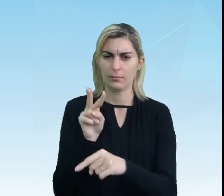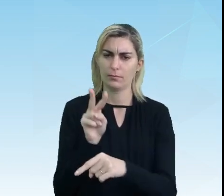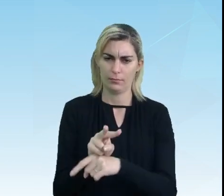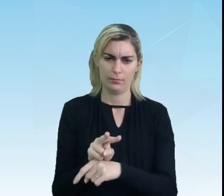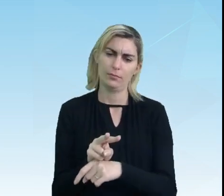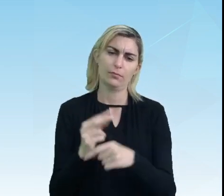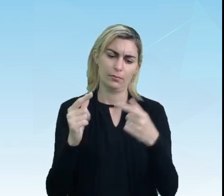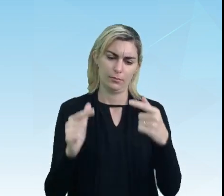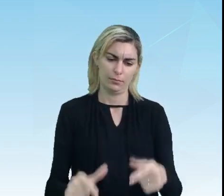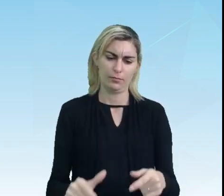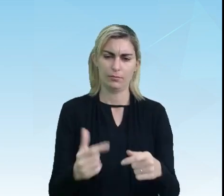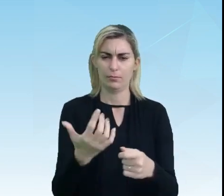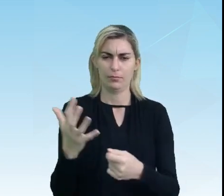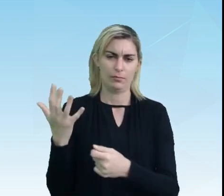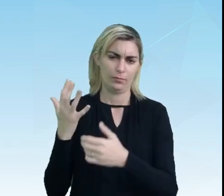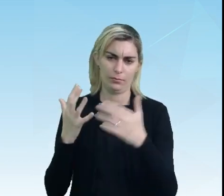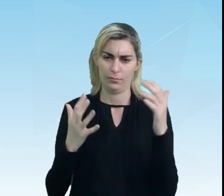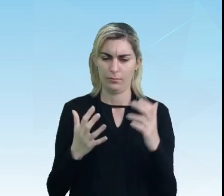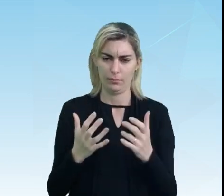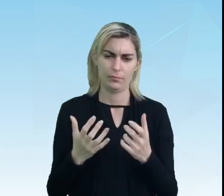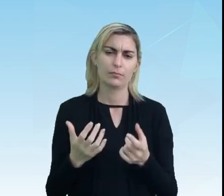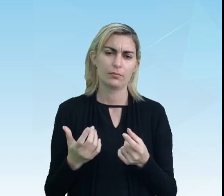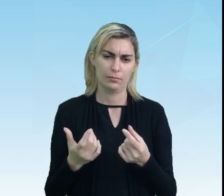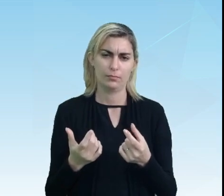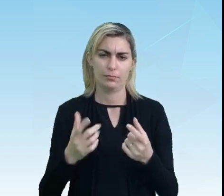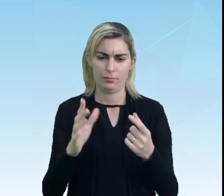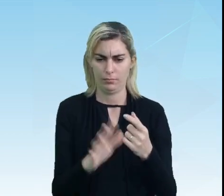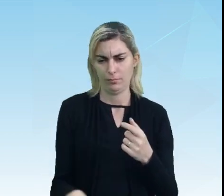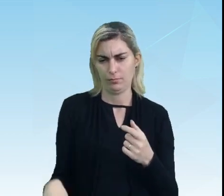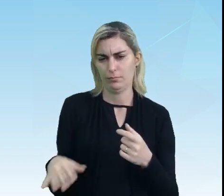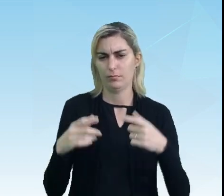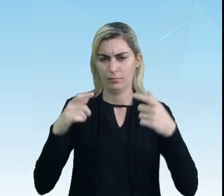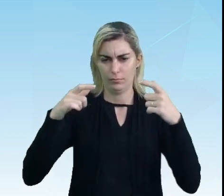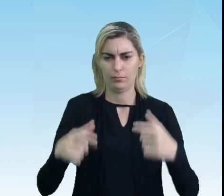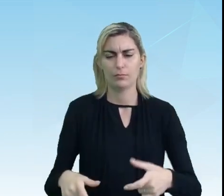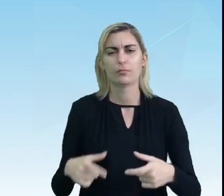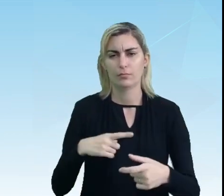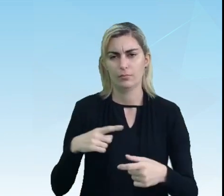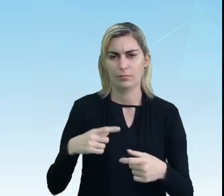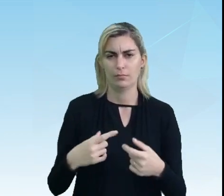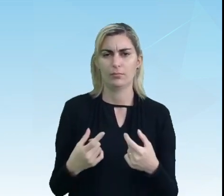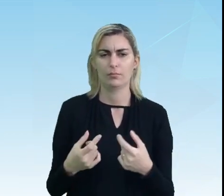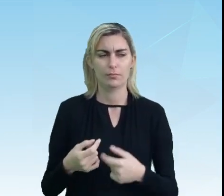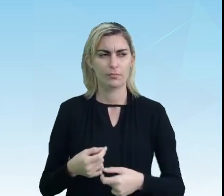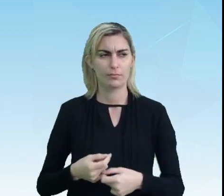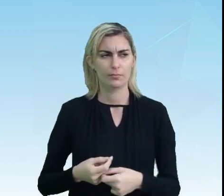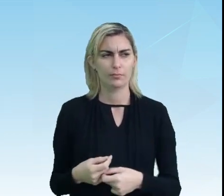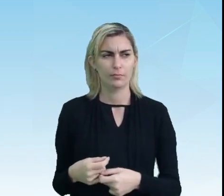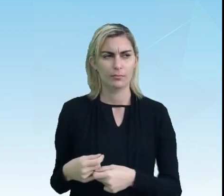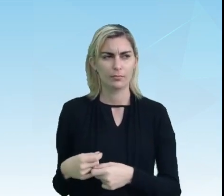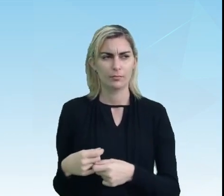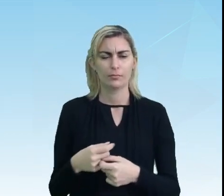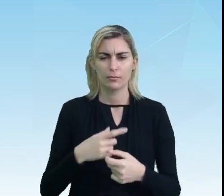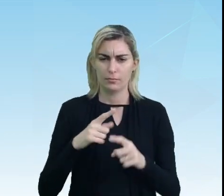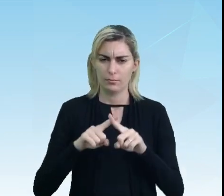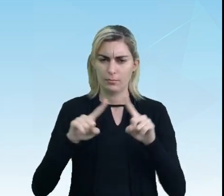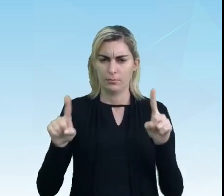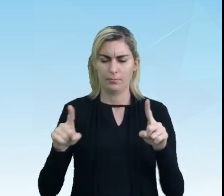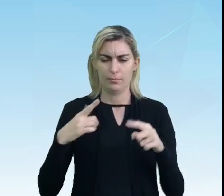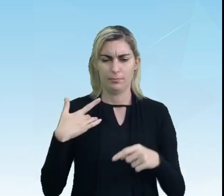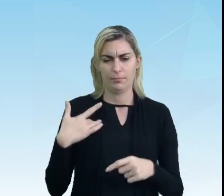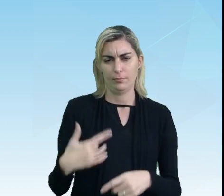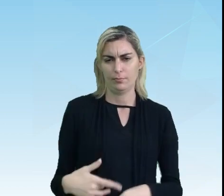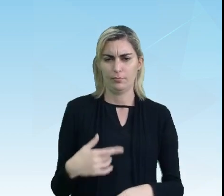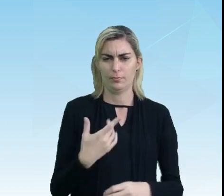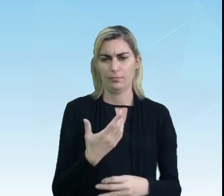do ambiente que vai gerar mais riqueza para o território e para a nação. Mas, infelizmente,